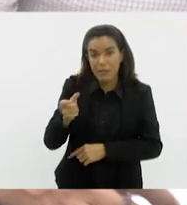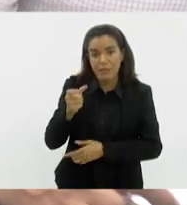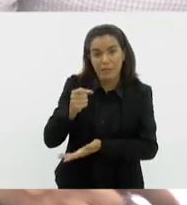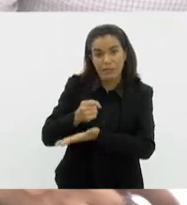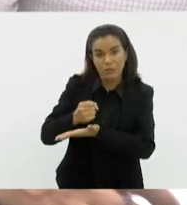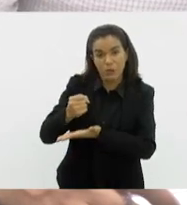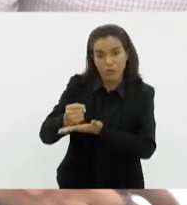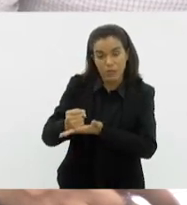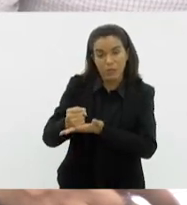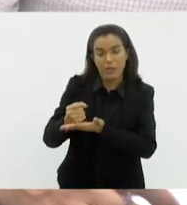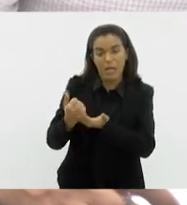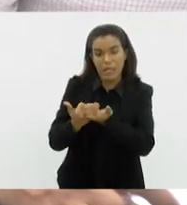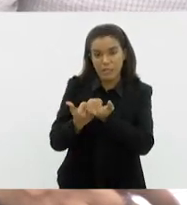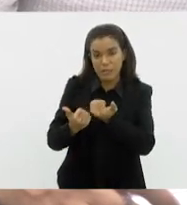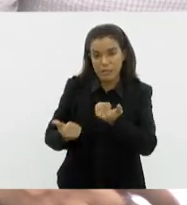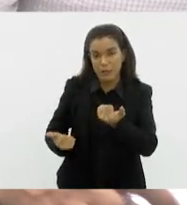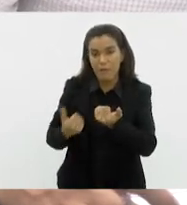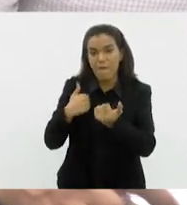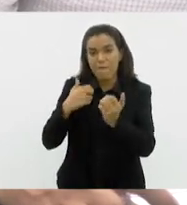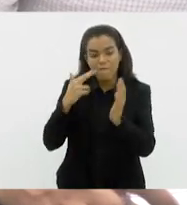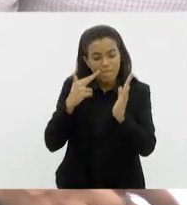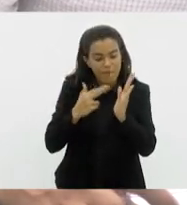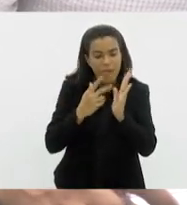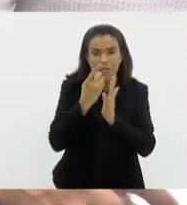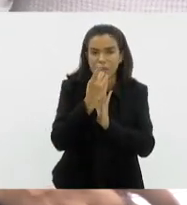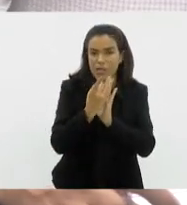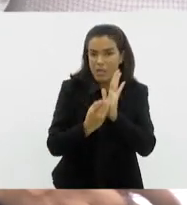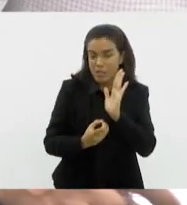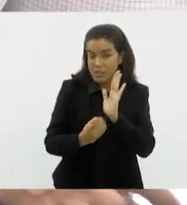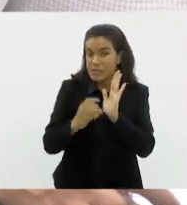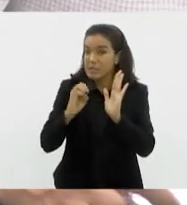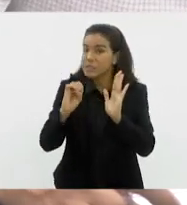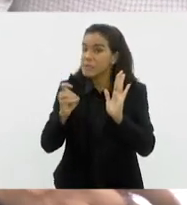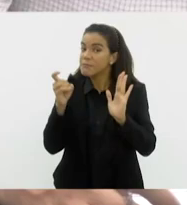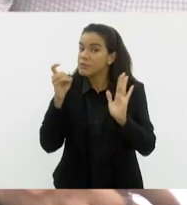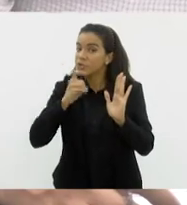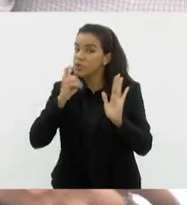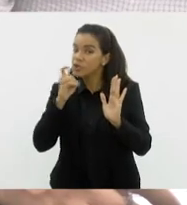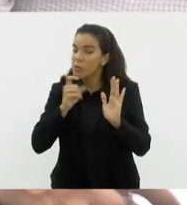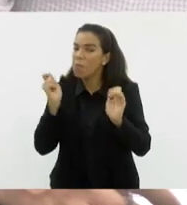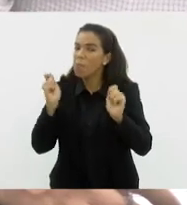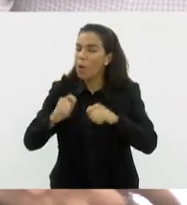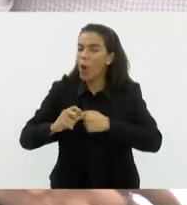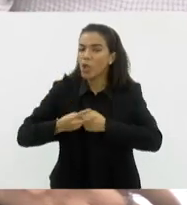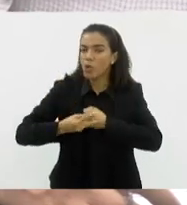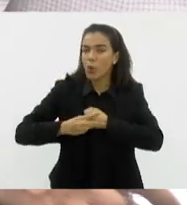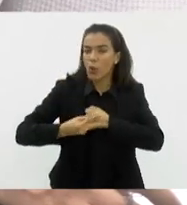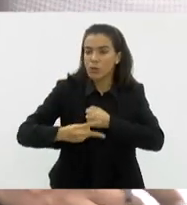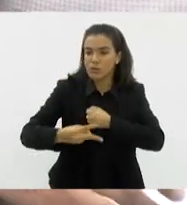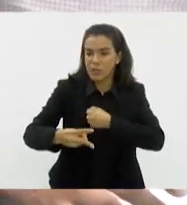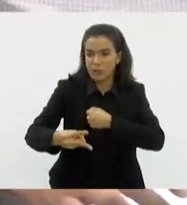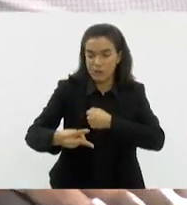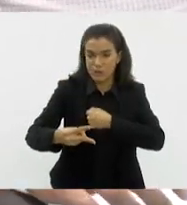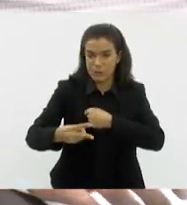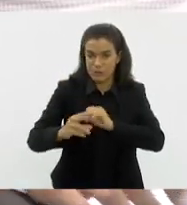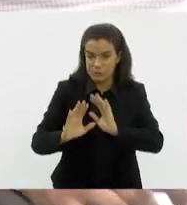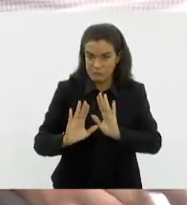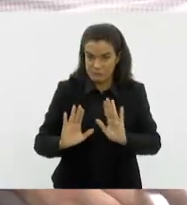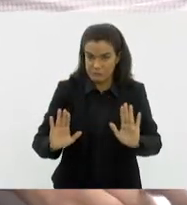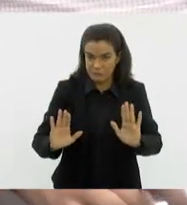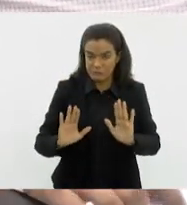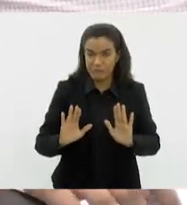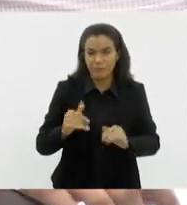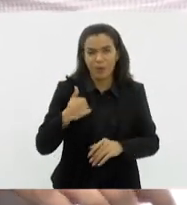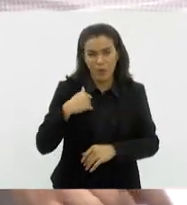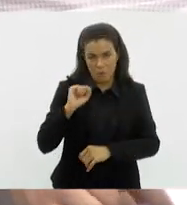como assessor, veria na declaração. Depois, se aquilo for mentira, pode ter consequências. E, na verdade, isso não tem que ver com o projeto. Mas só me